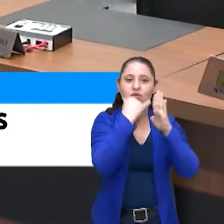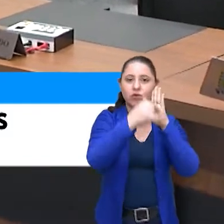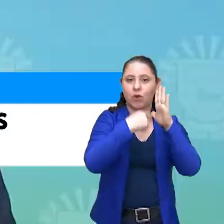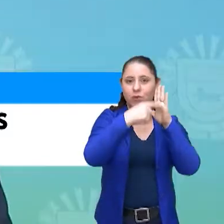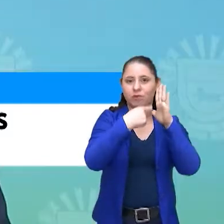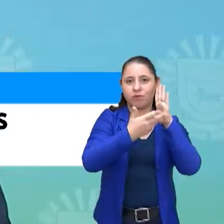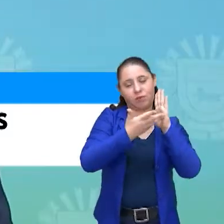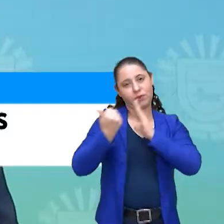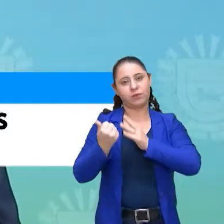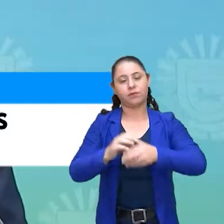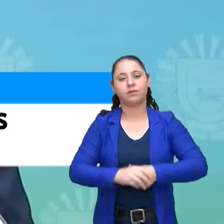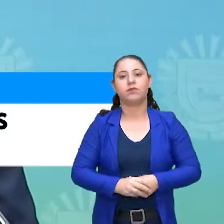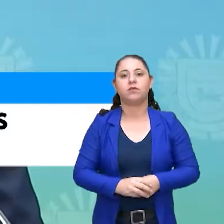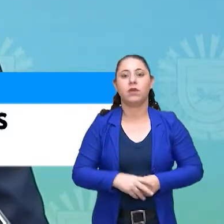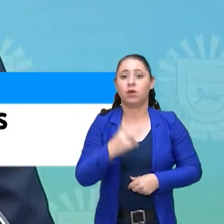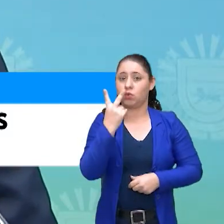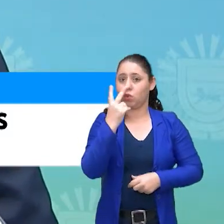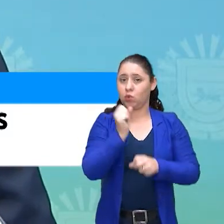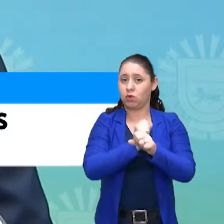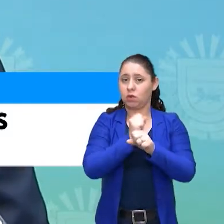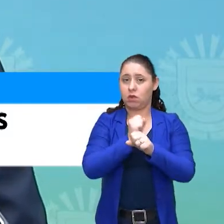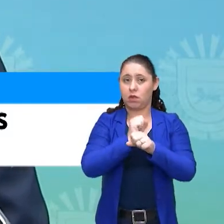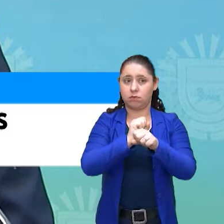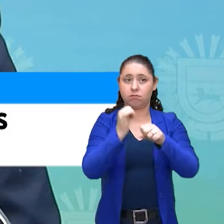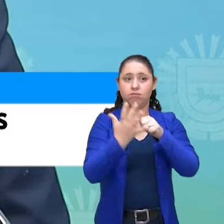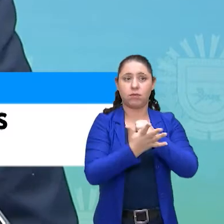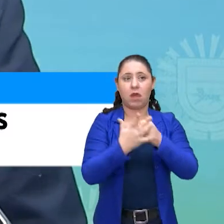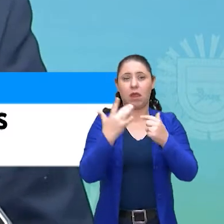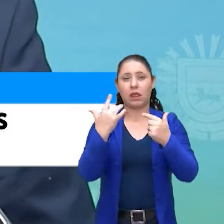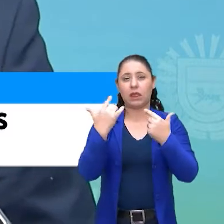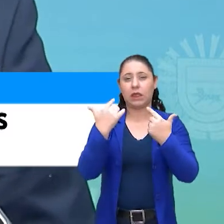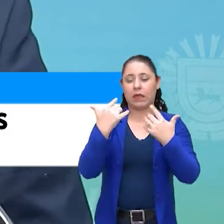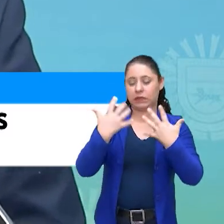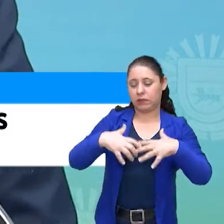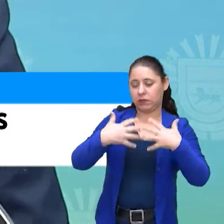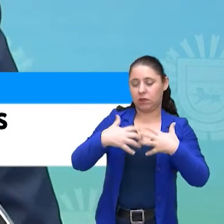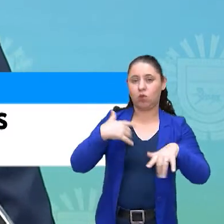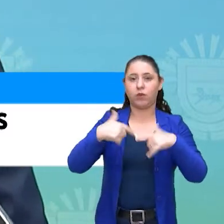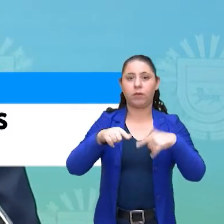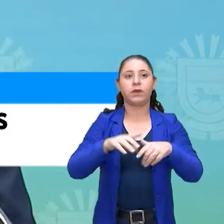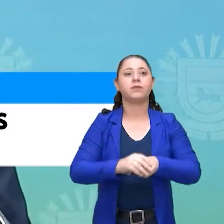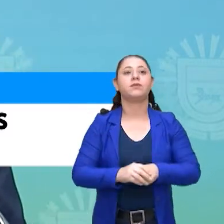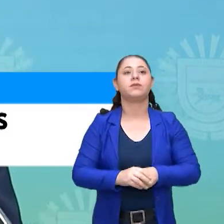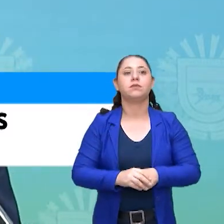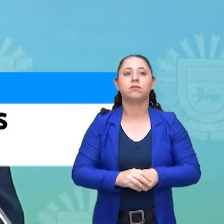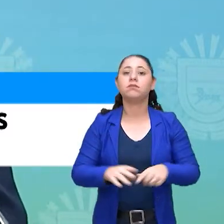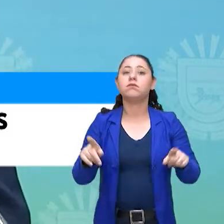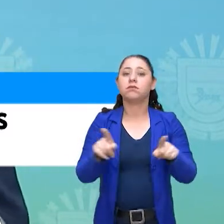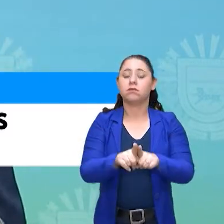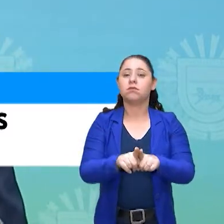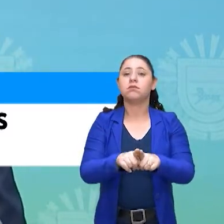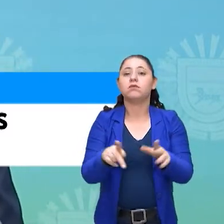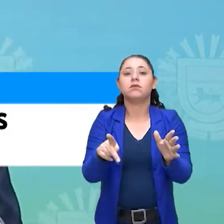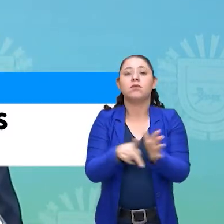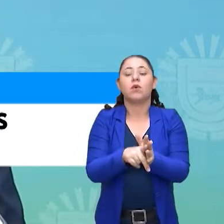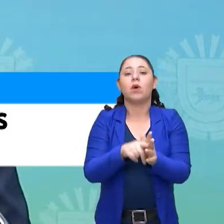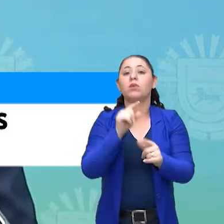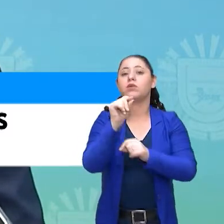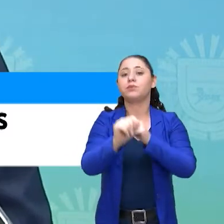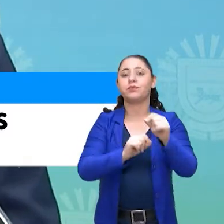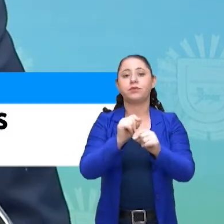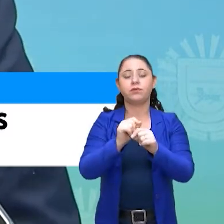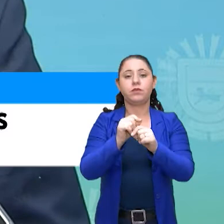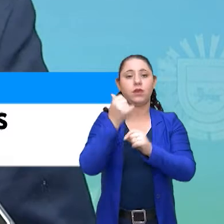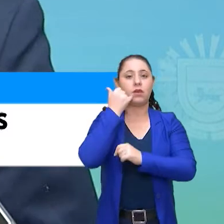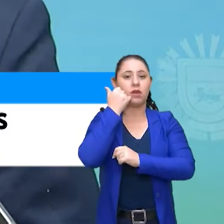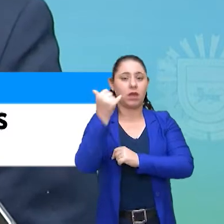momento. Esses 2 anos da pandemia atrapalharam muito os trabalhos legislativos, sobretudo aqueles atinentes à